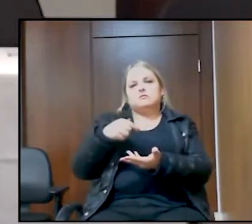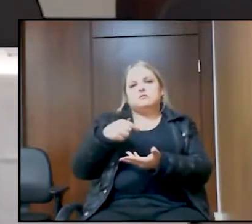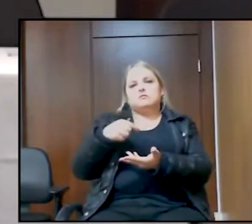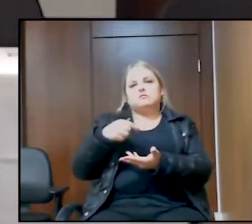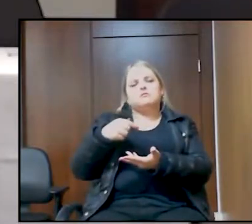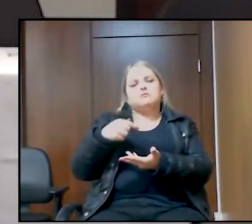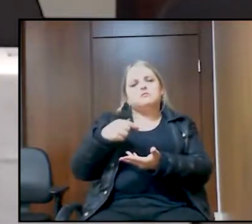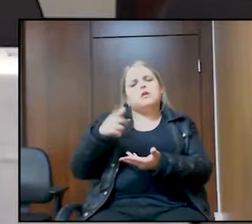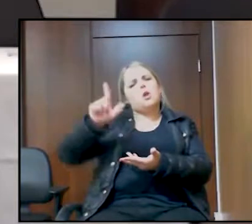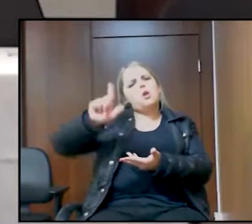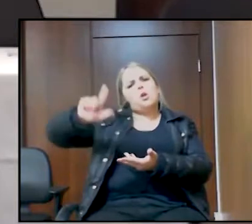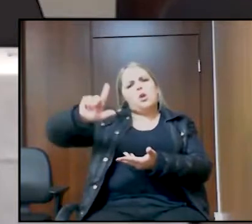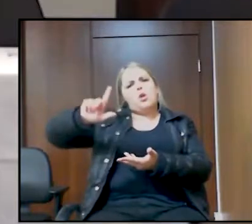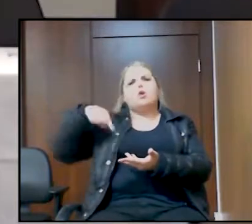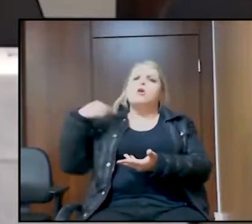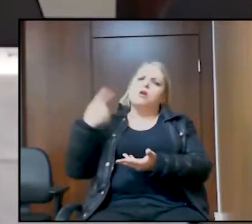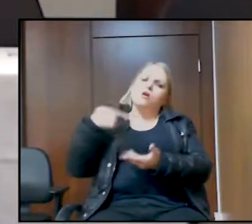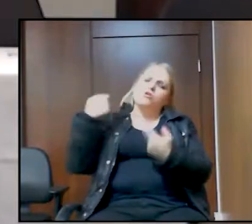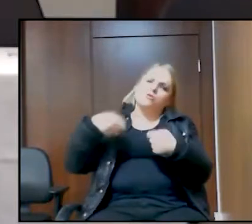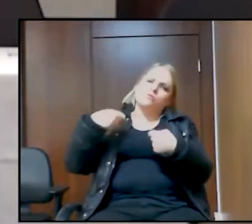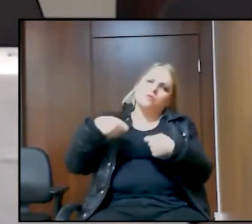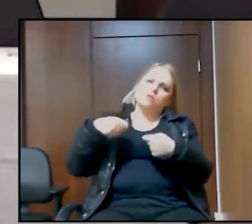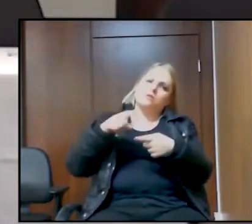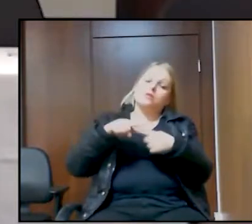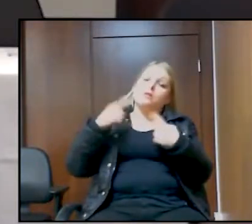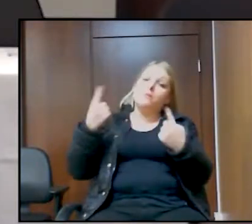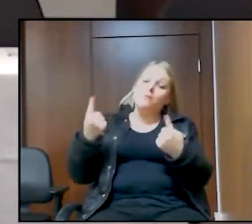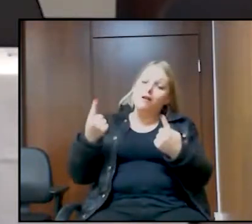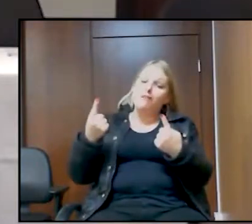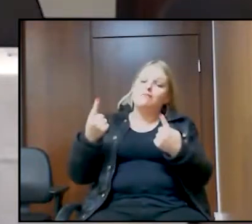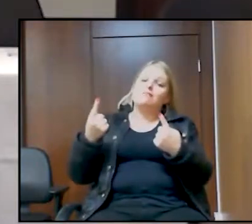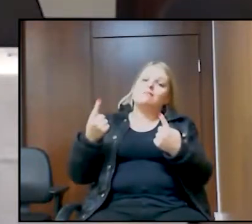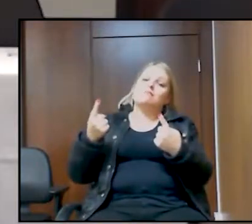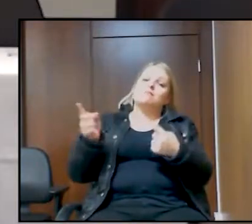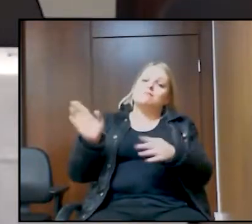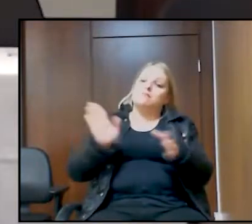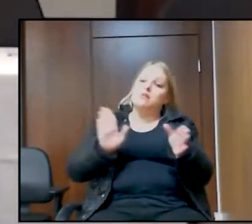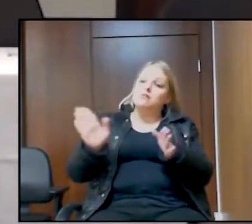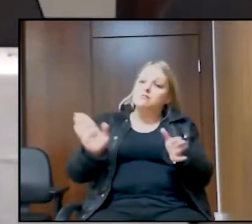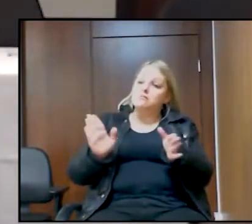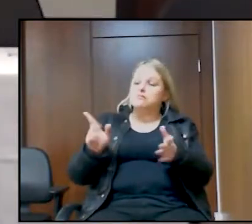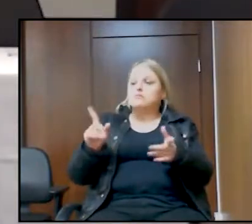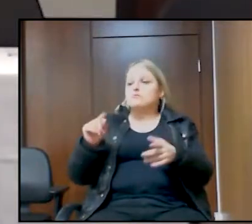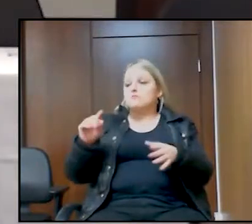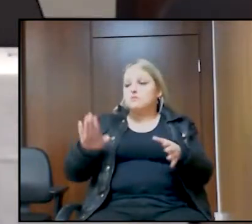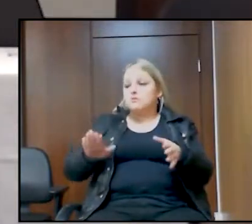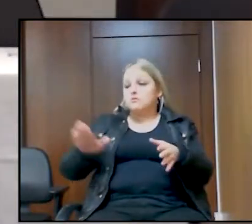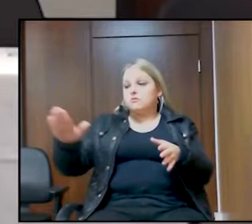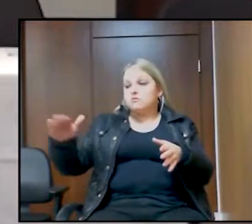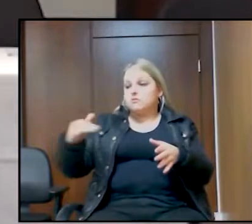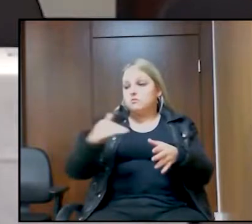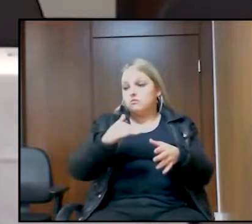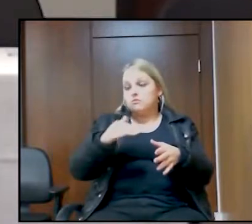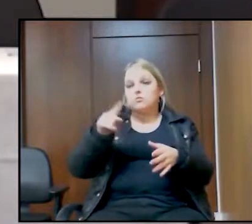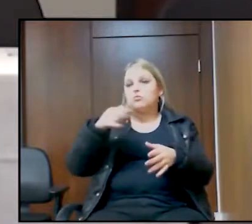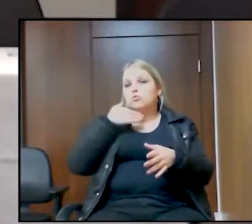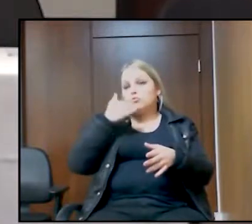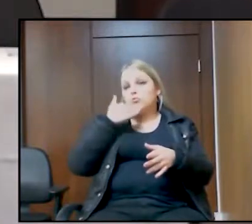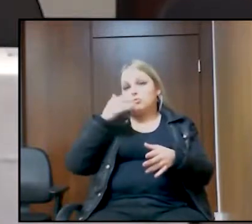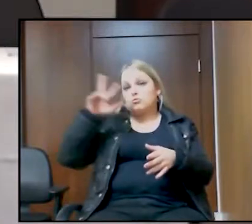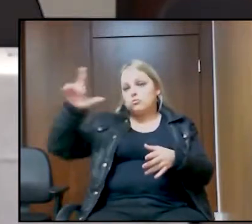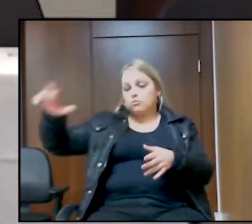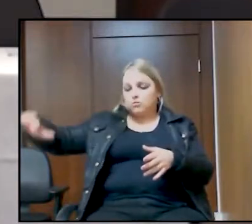nós precisamos. Não for a acessibilidade, eu não estaria aqui. Não for a acessibilidade a esta rampa aqui do lado, eu não estaria